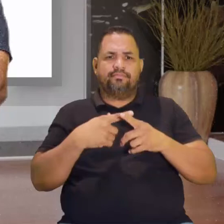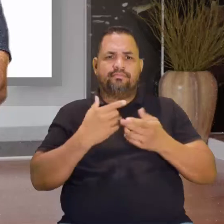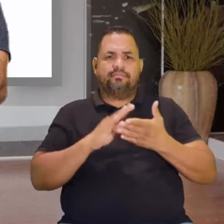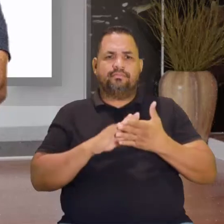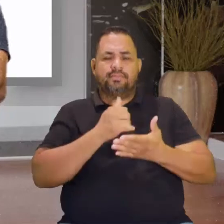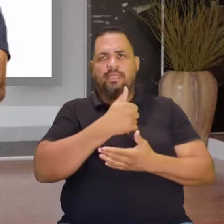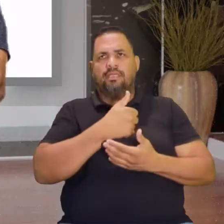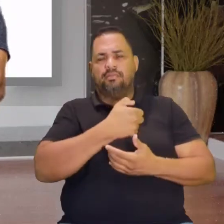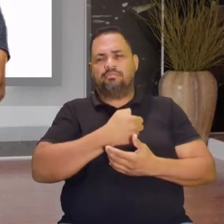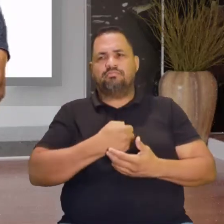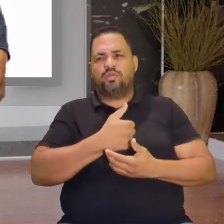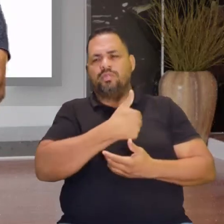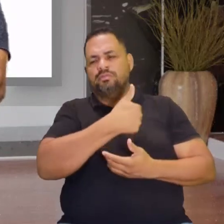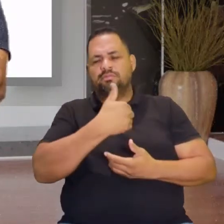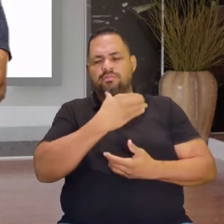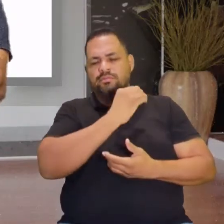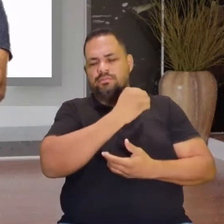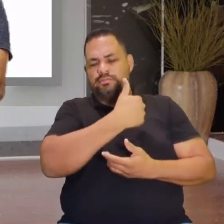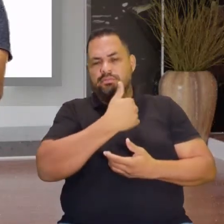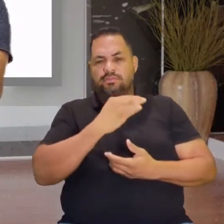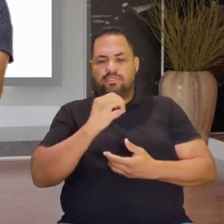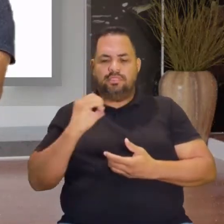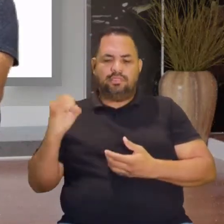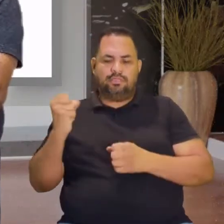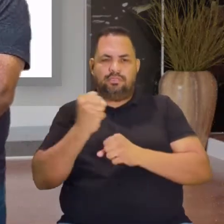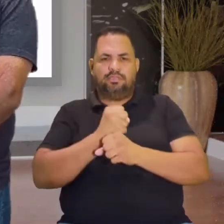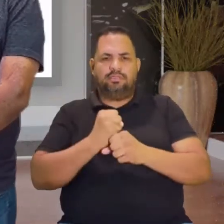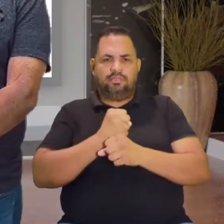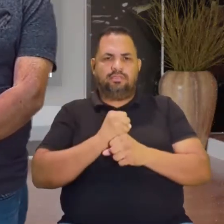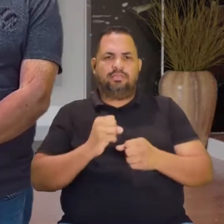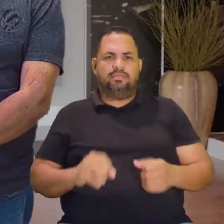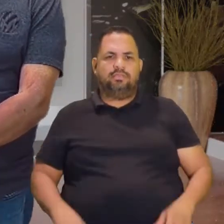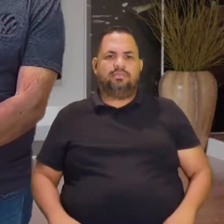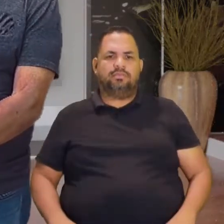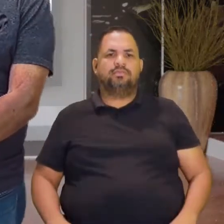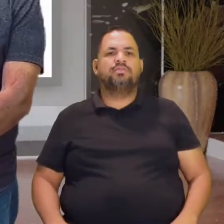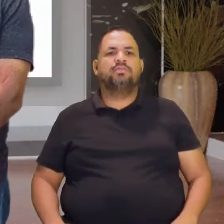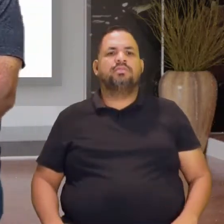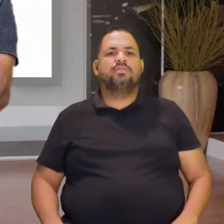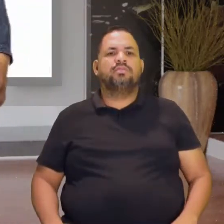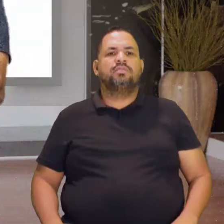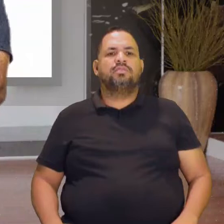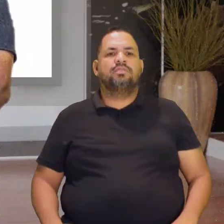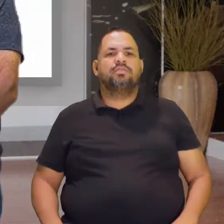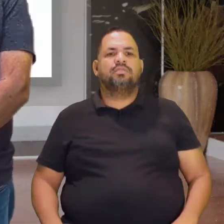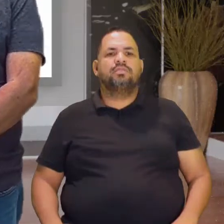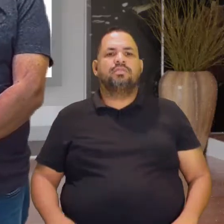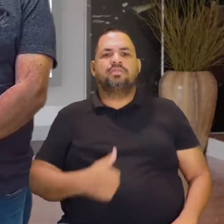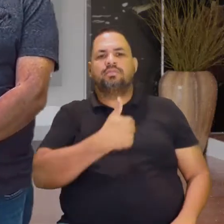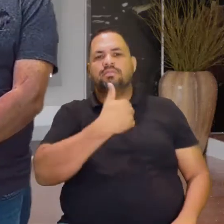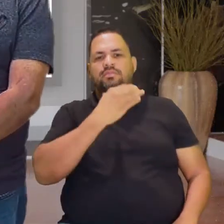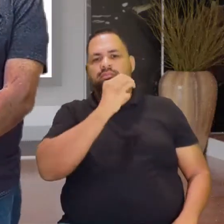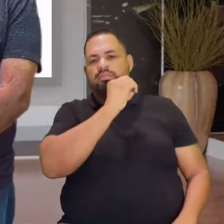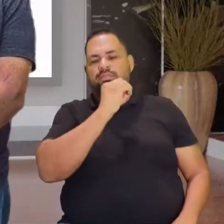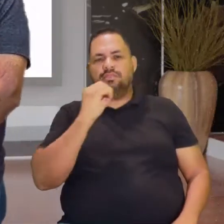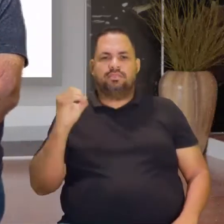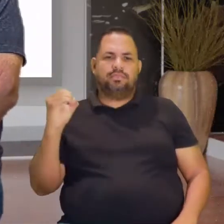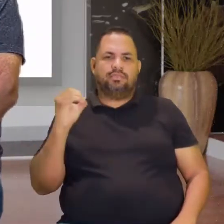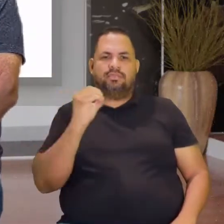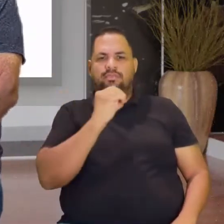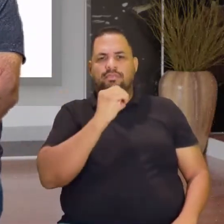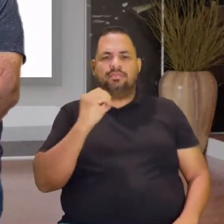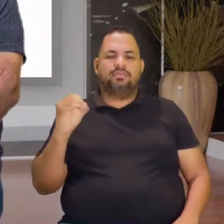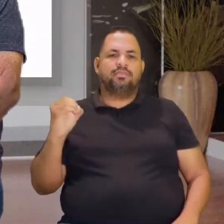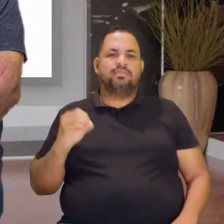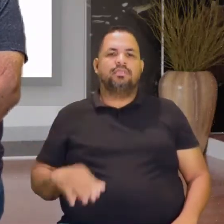anos. Inclusive, esse ano fez o quê? O bicentenário? Isso. O centenário, né? Bicentenário há